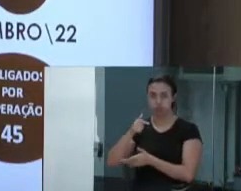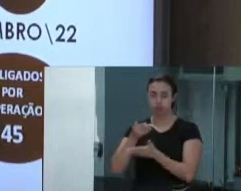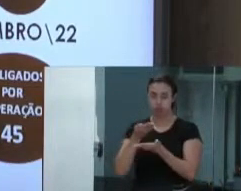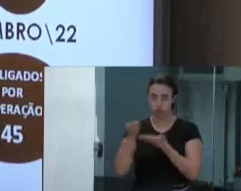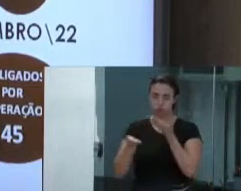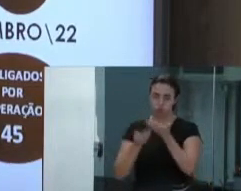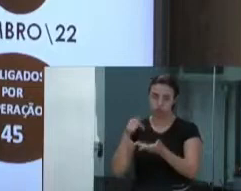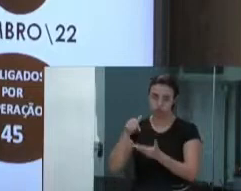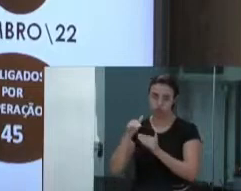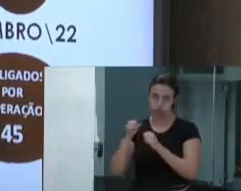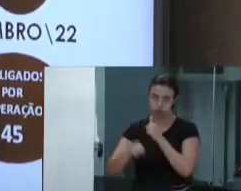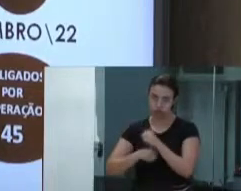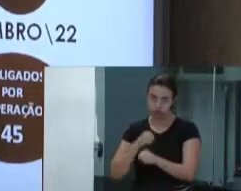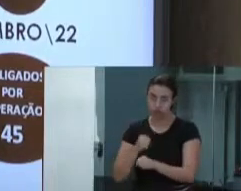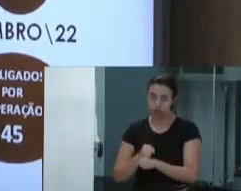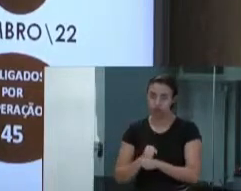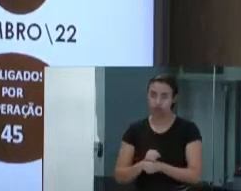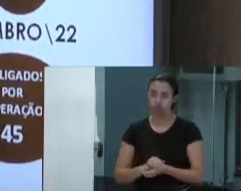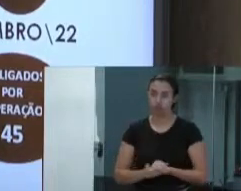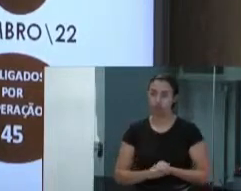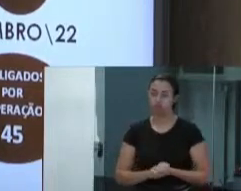ano.